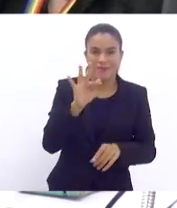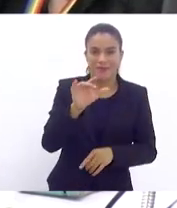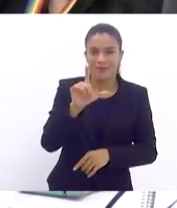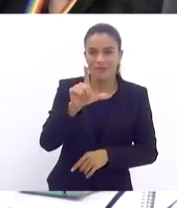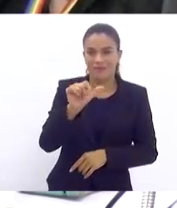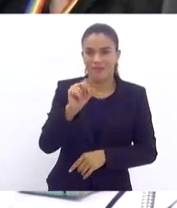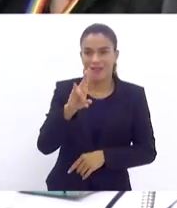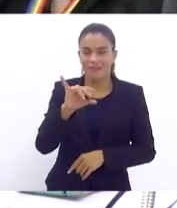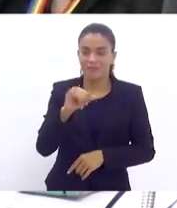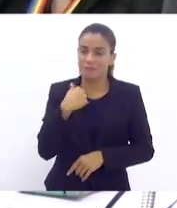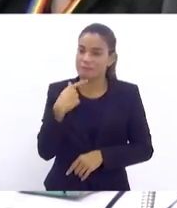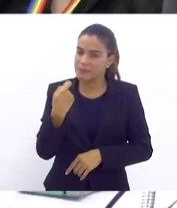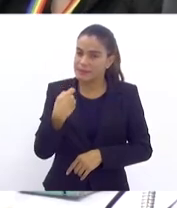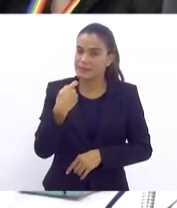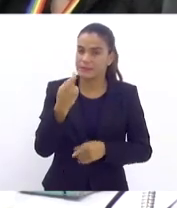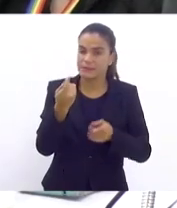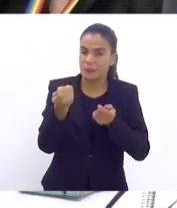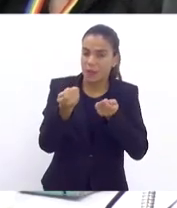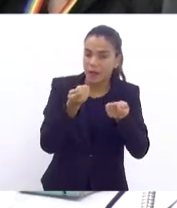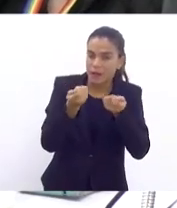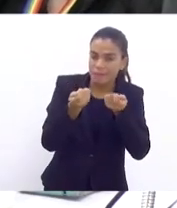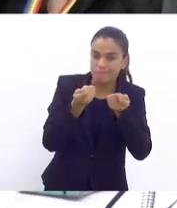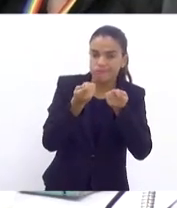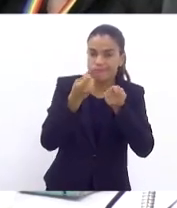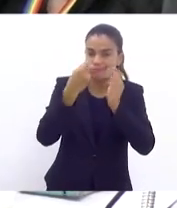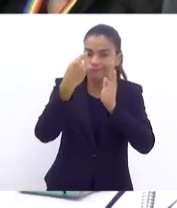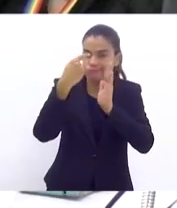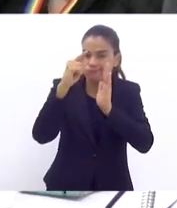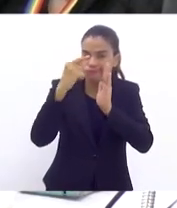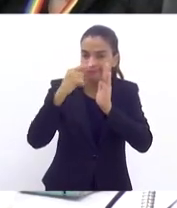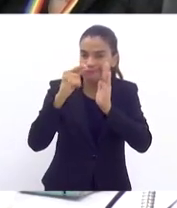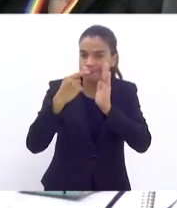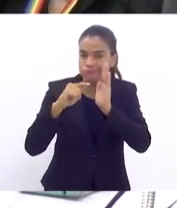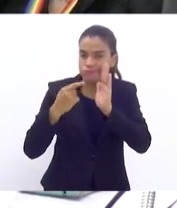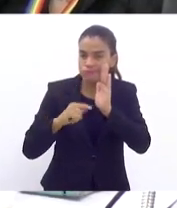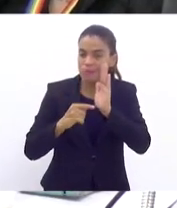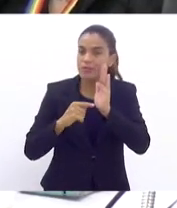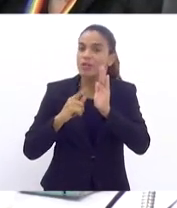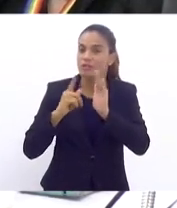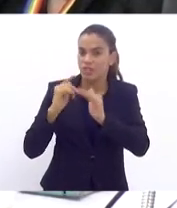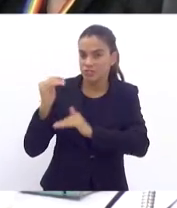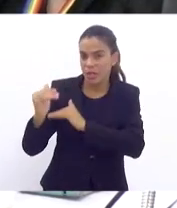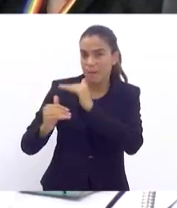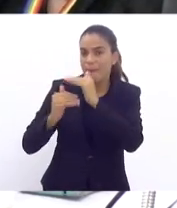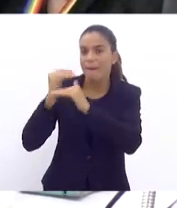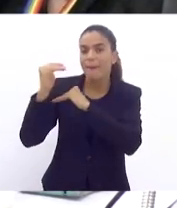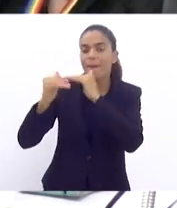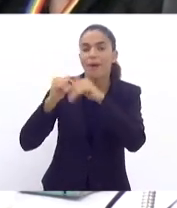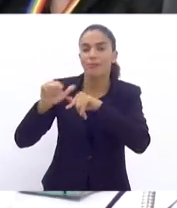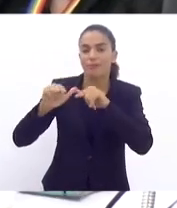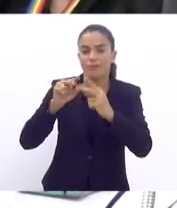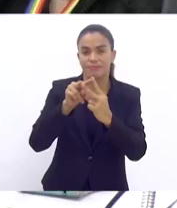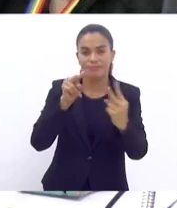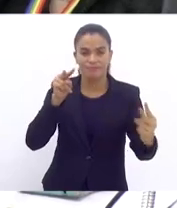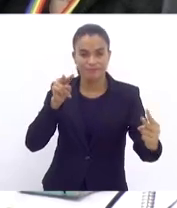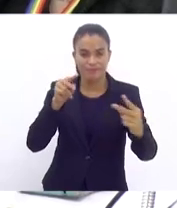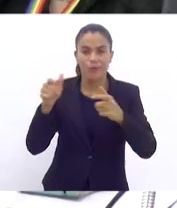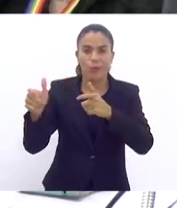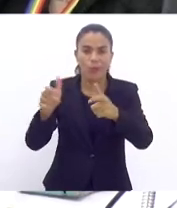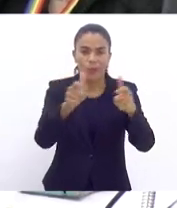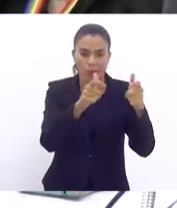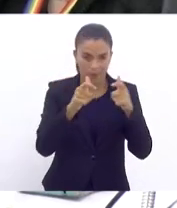demanda uma regulação que a gente avançou para o trabalho remoto em algumas áreas do estado do Rio de